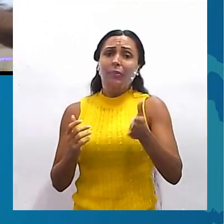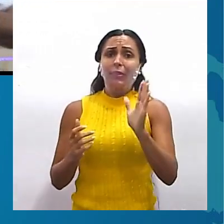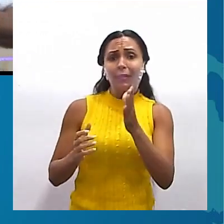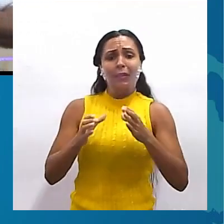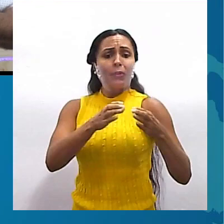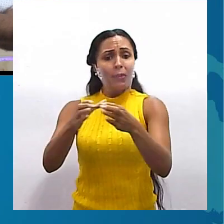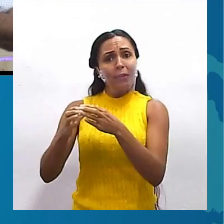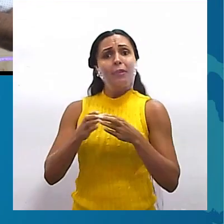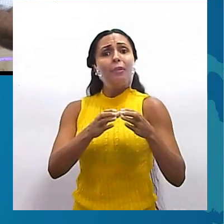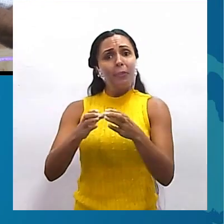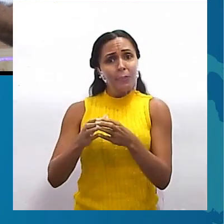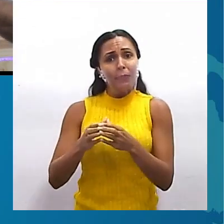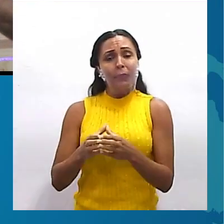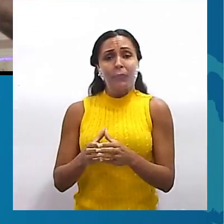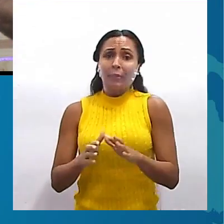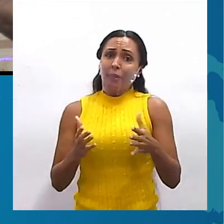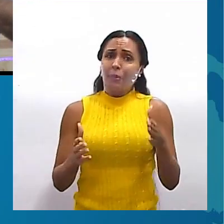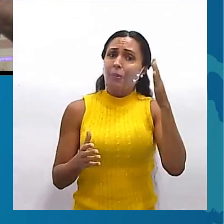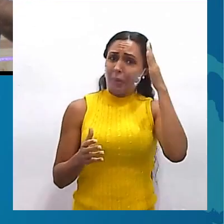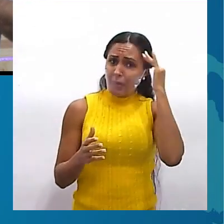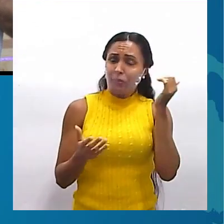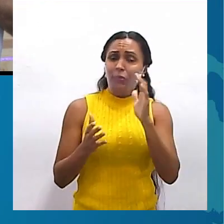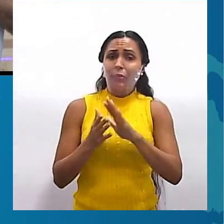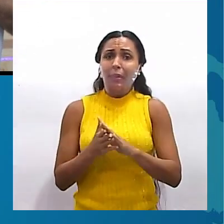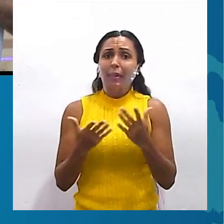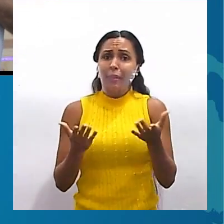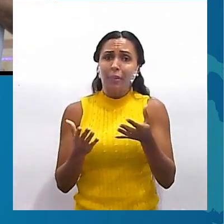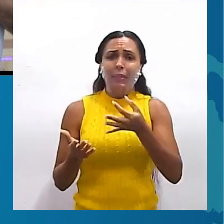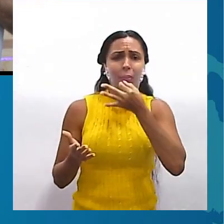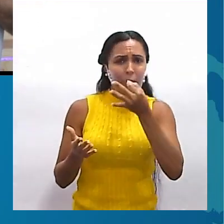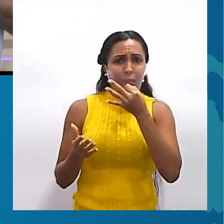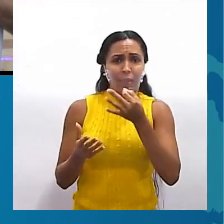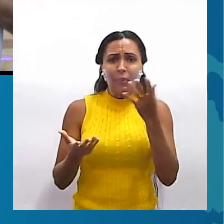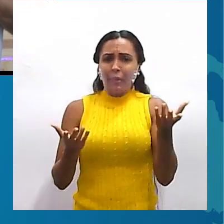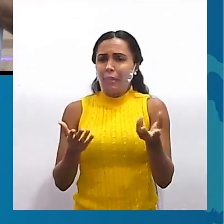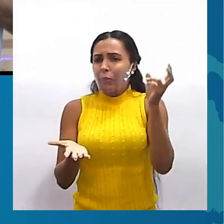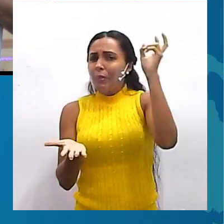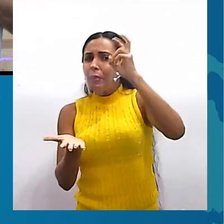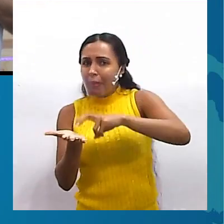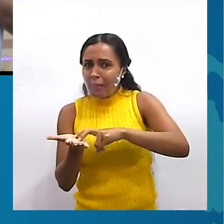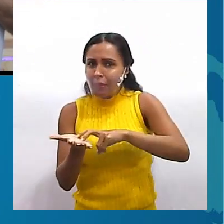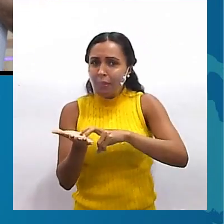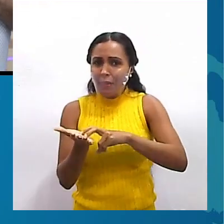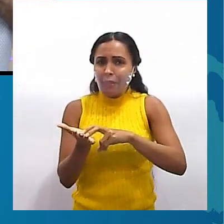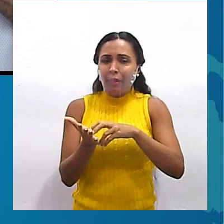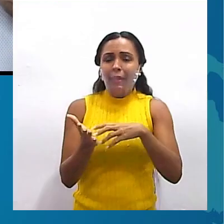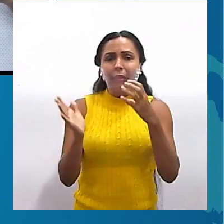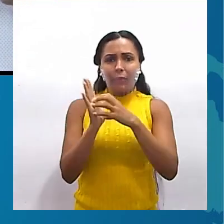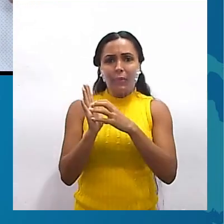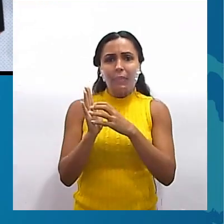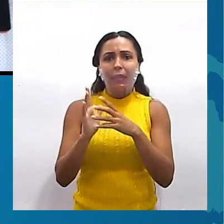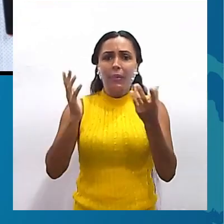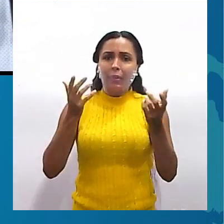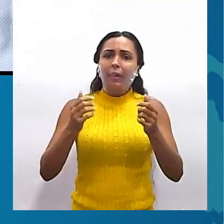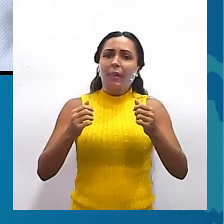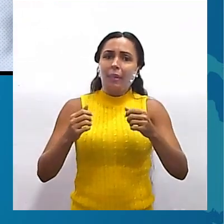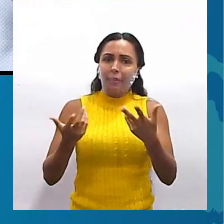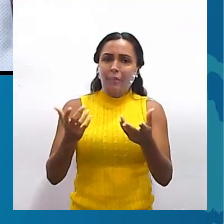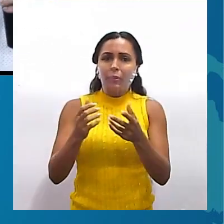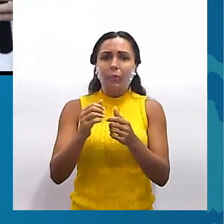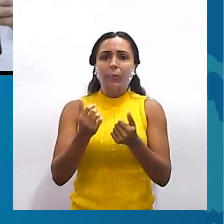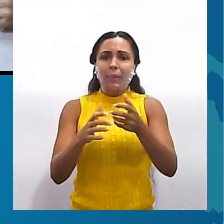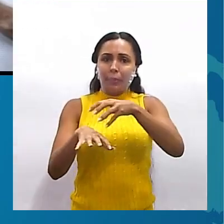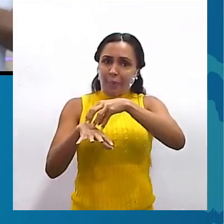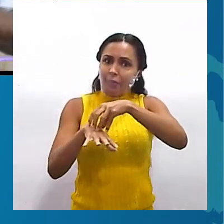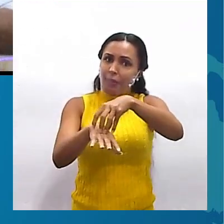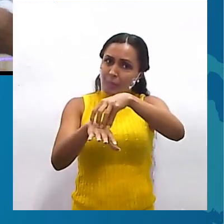equipe ali. Eu acho que muitos de vocês já viram aí pela manhã os funcionários andando com as carrocinhas e com as cargas indo até